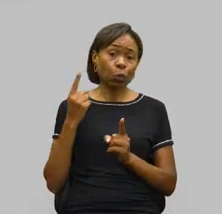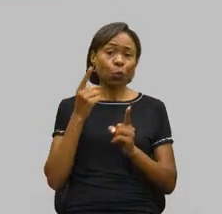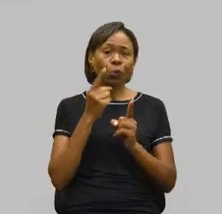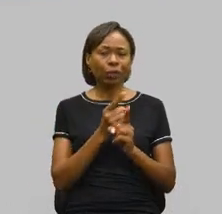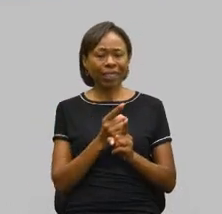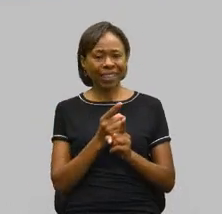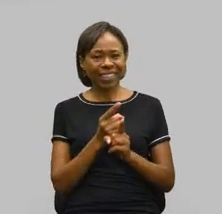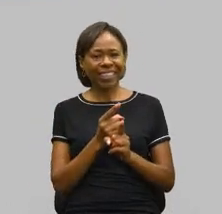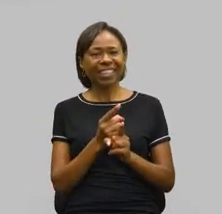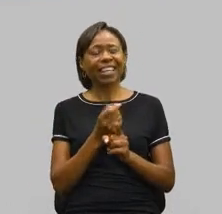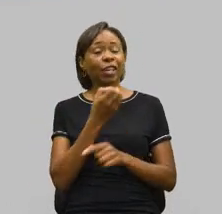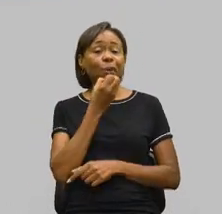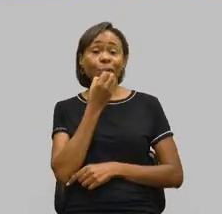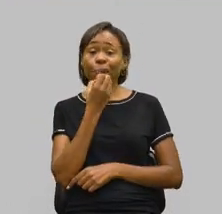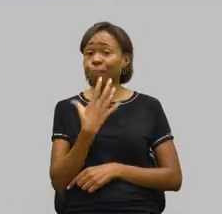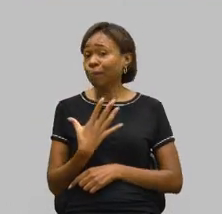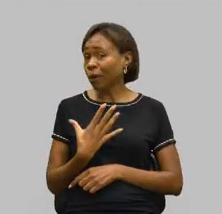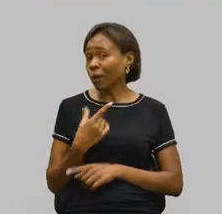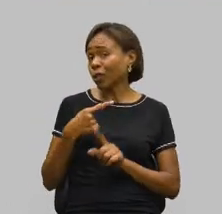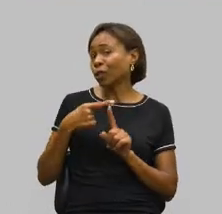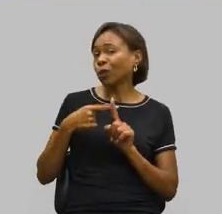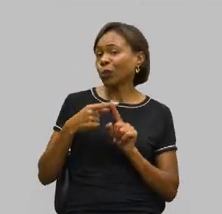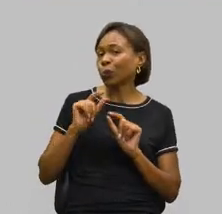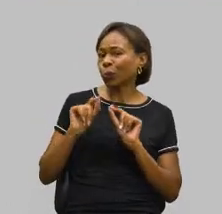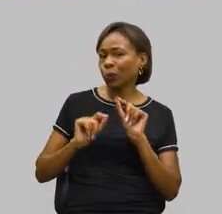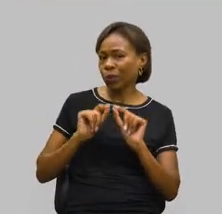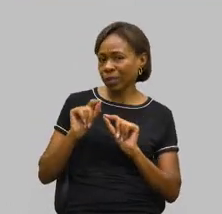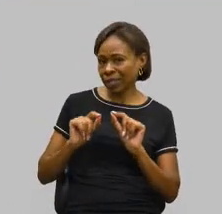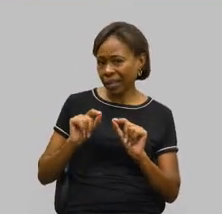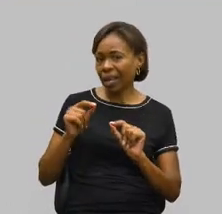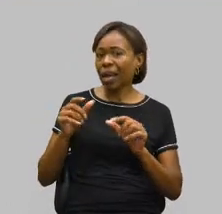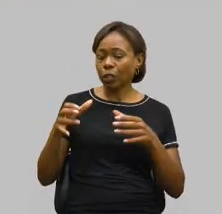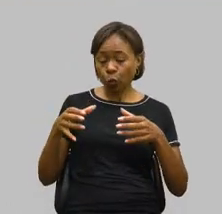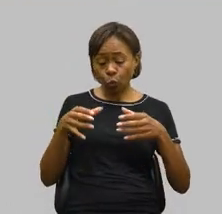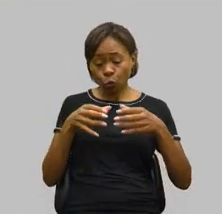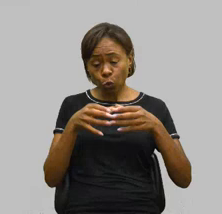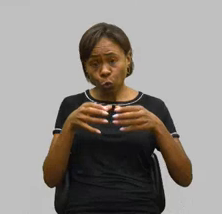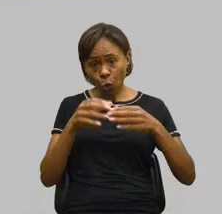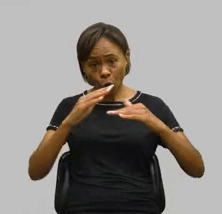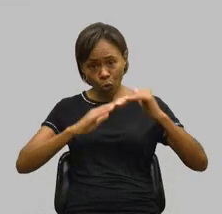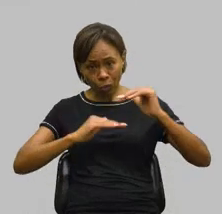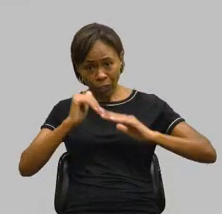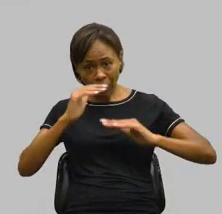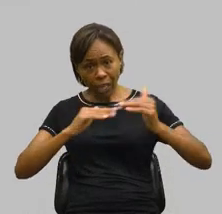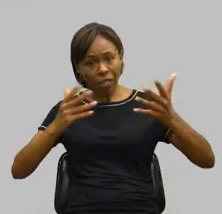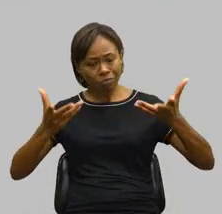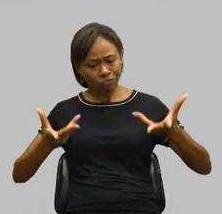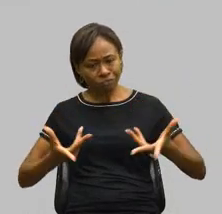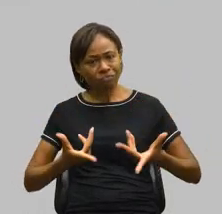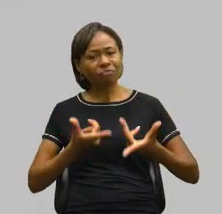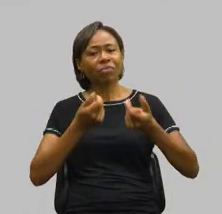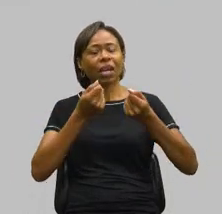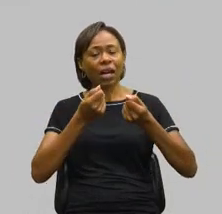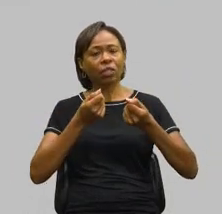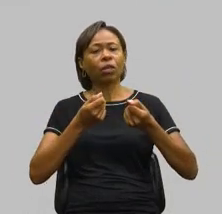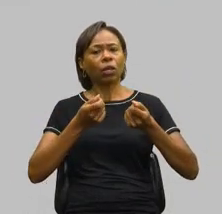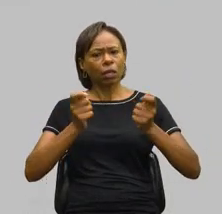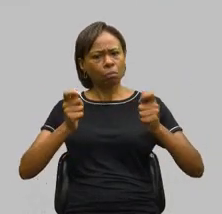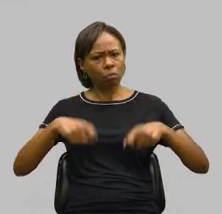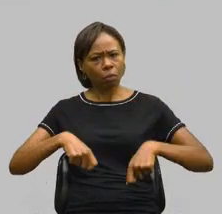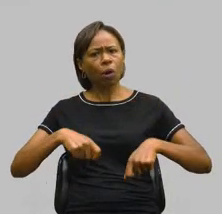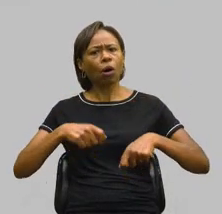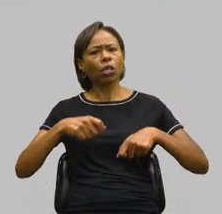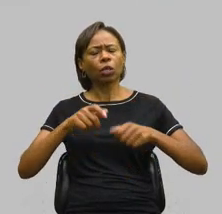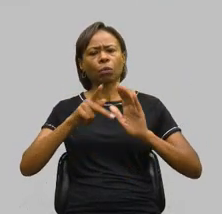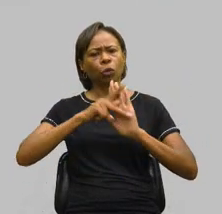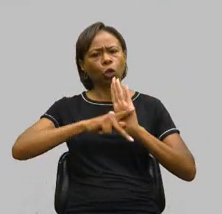a boa notícia que eu tenho para trazer também que eu encontrei um corpo qualificado que está preparado para levar agora os projetos paraa porta para fora